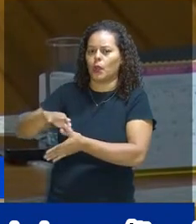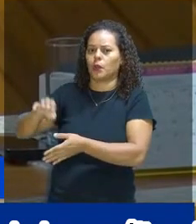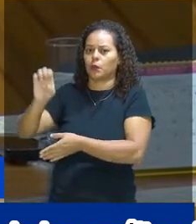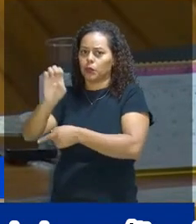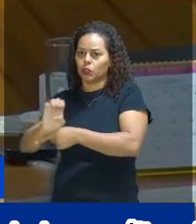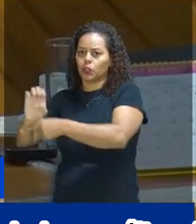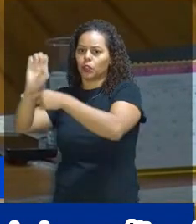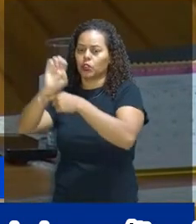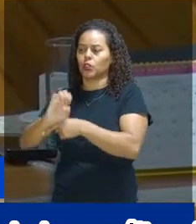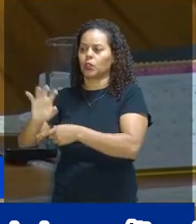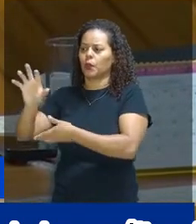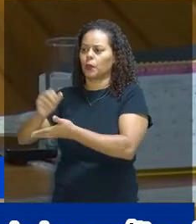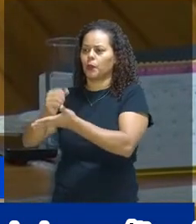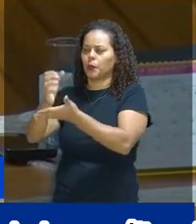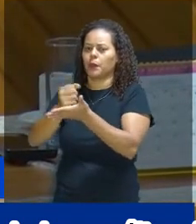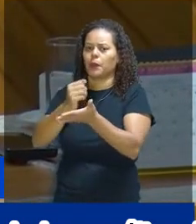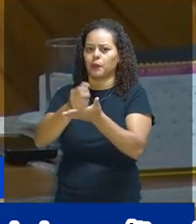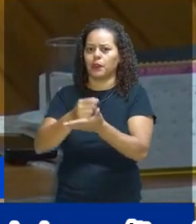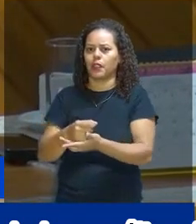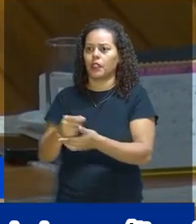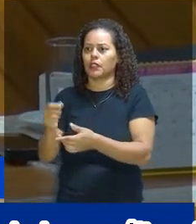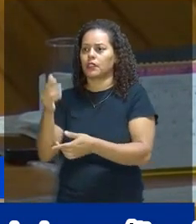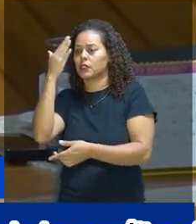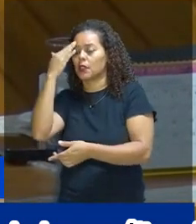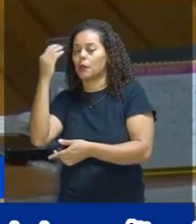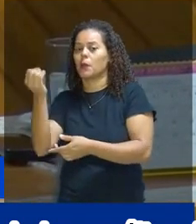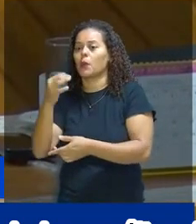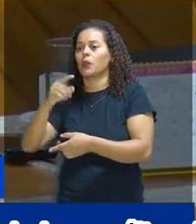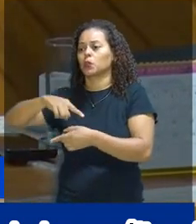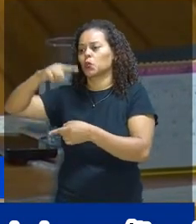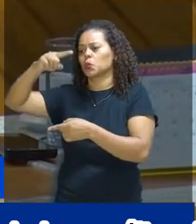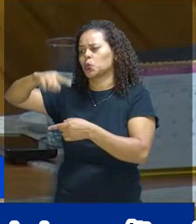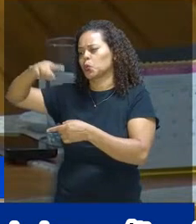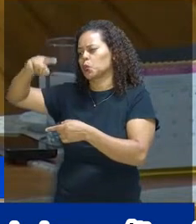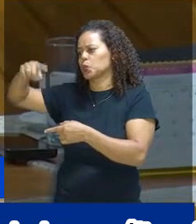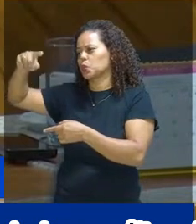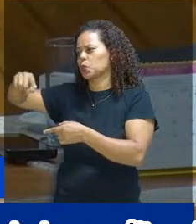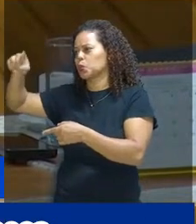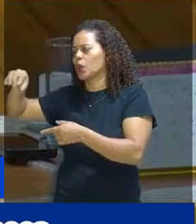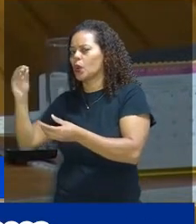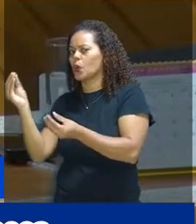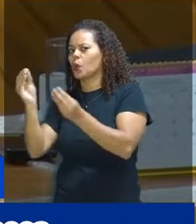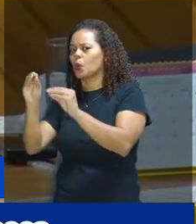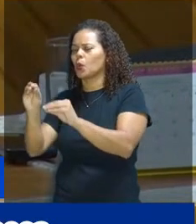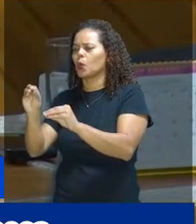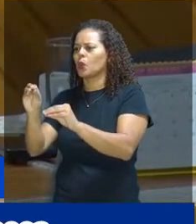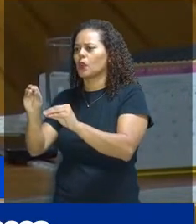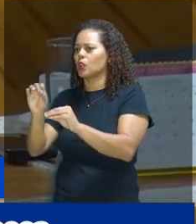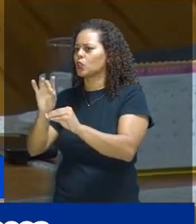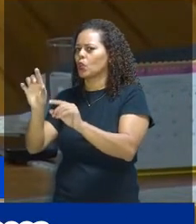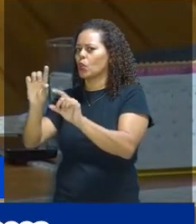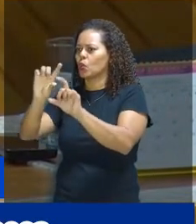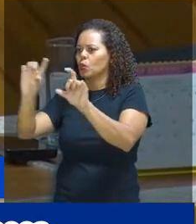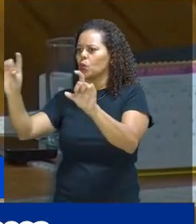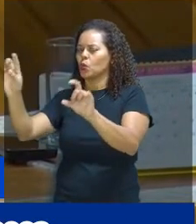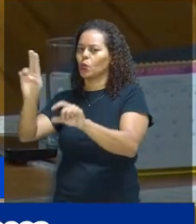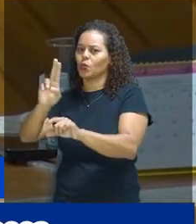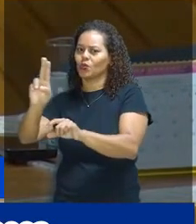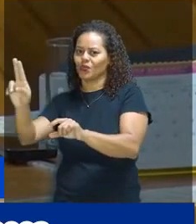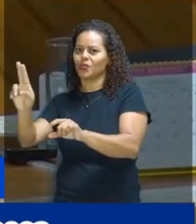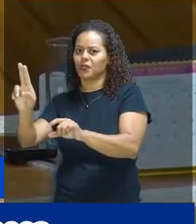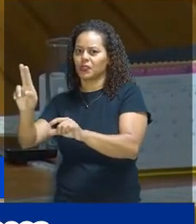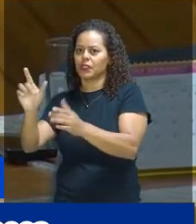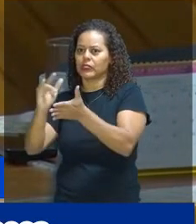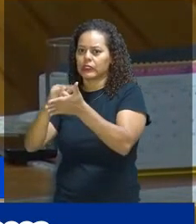para coleta, tabulação, processamento de dados, análise de conteúdo, pesquisa quantitativa